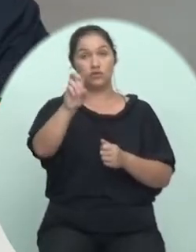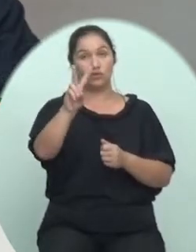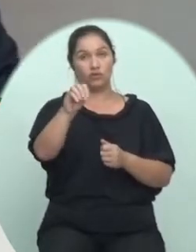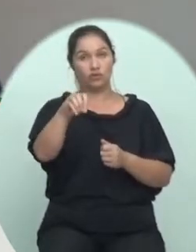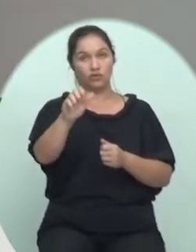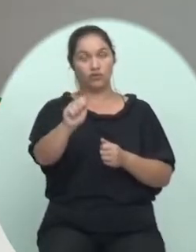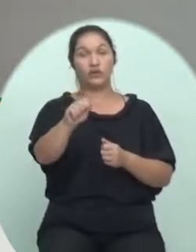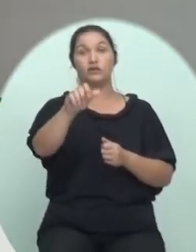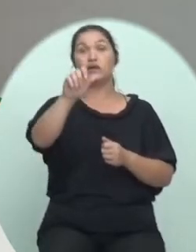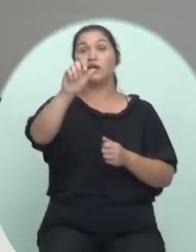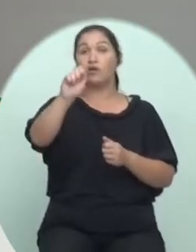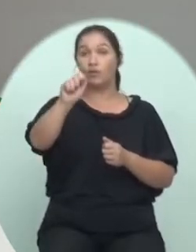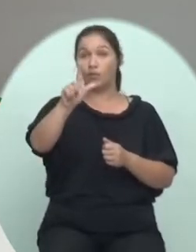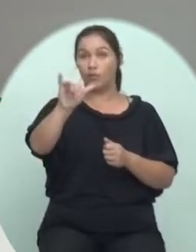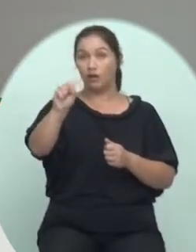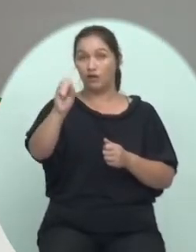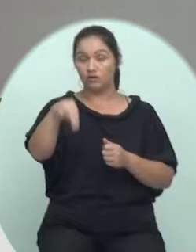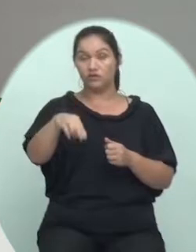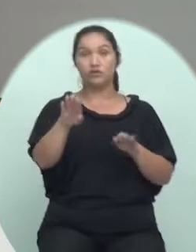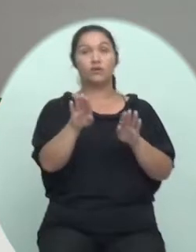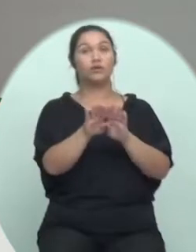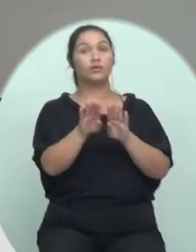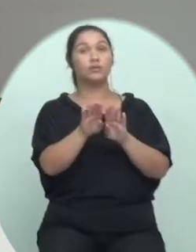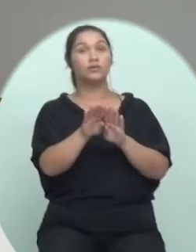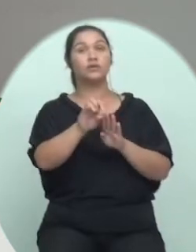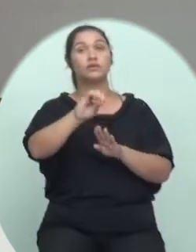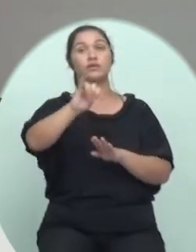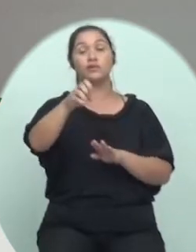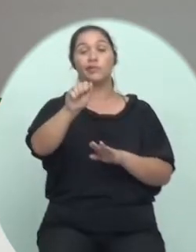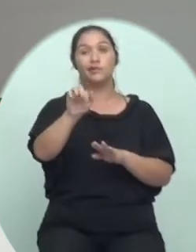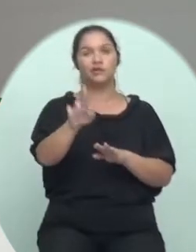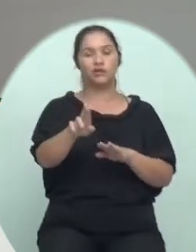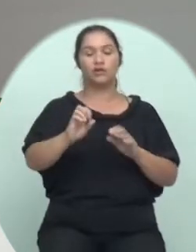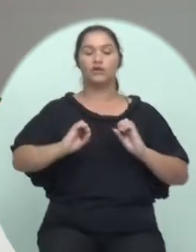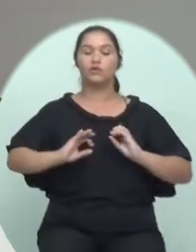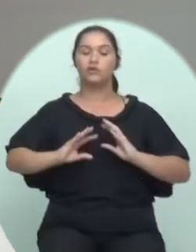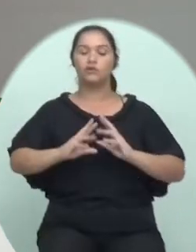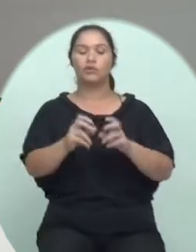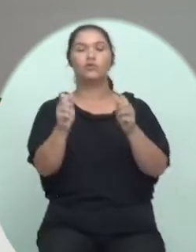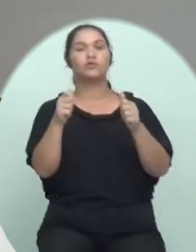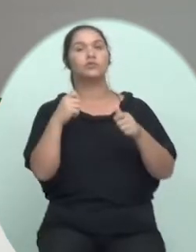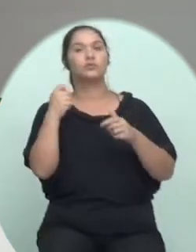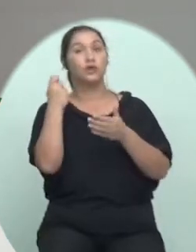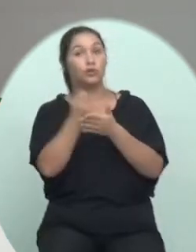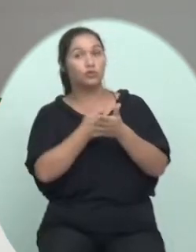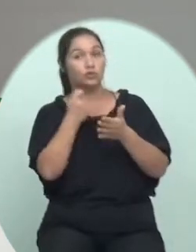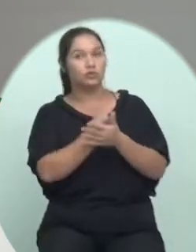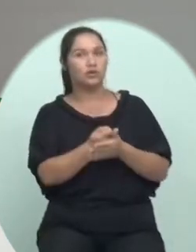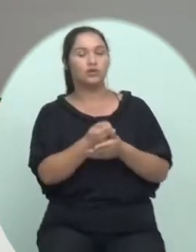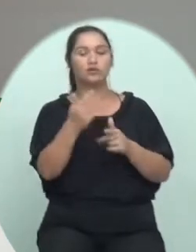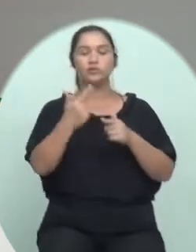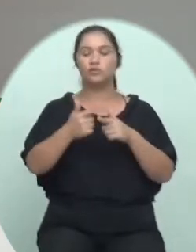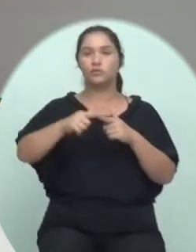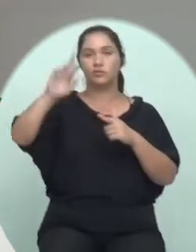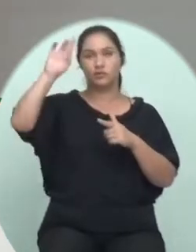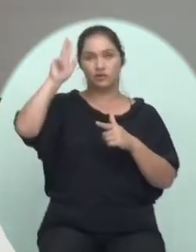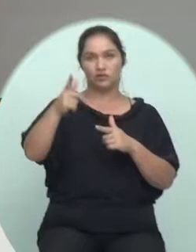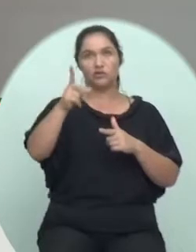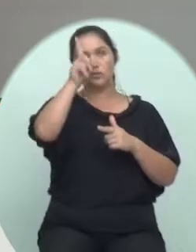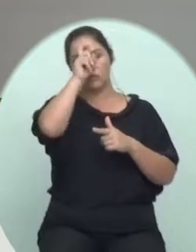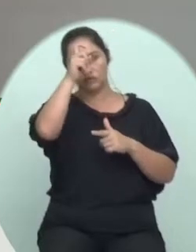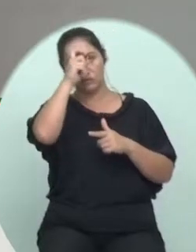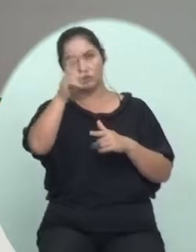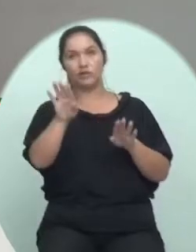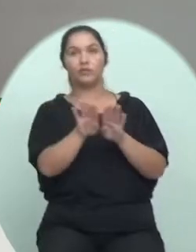lutando pela saúde dos hospitais da nossa região, da UPA, do Hospital Santa Catarina, que era um problema sério, e a gente também, através dos conselhos que a